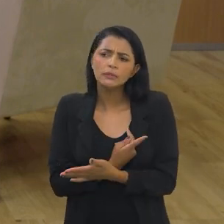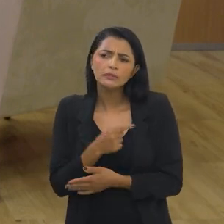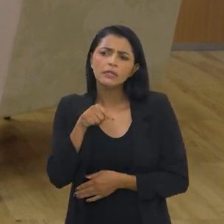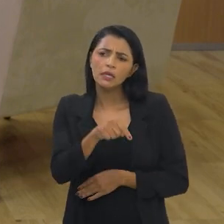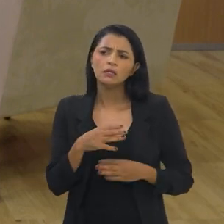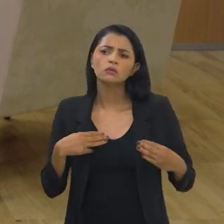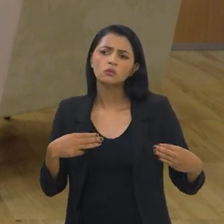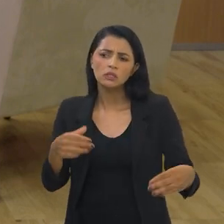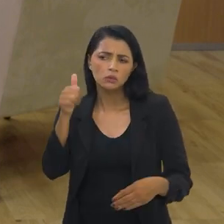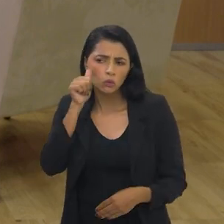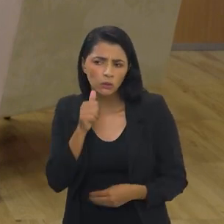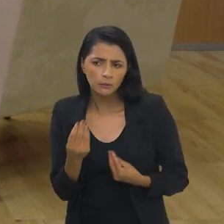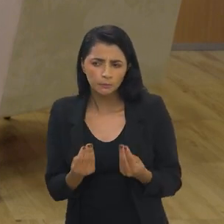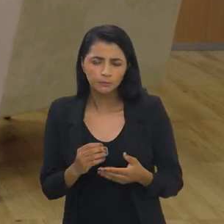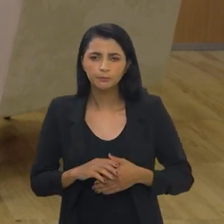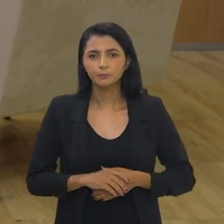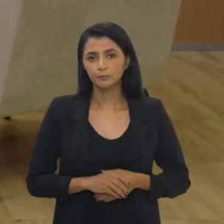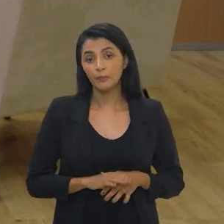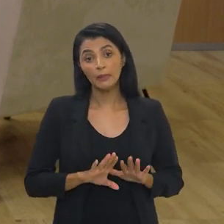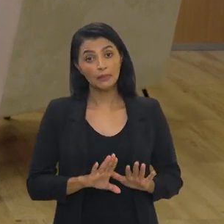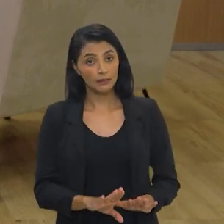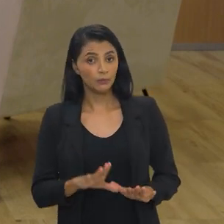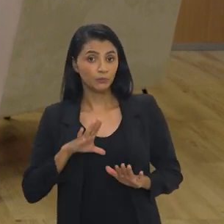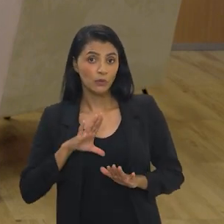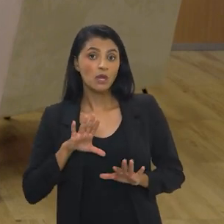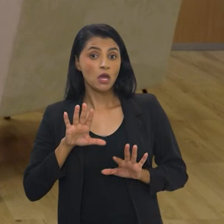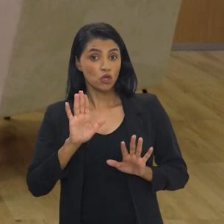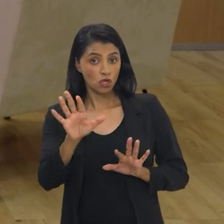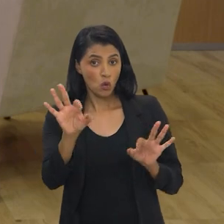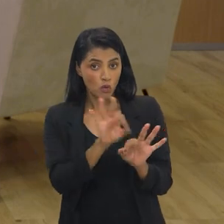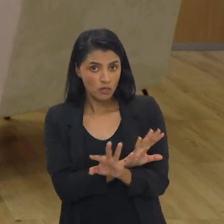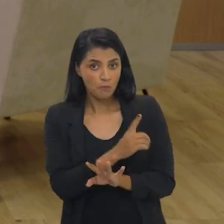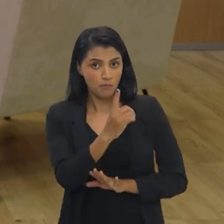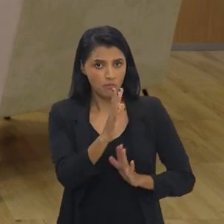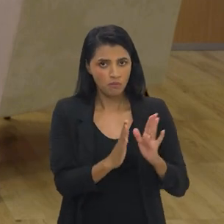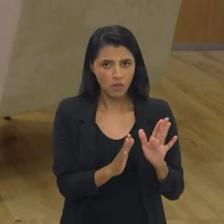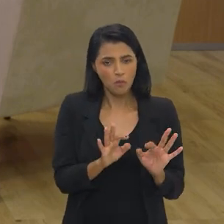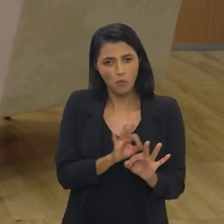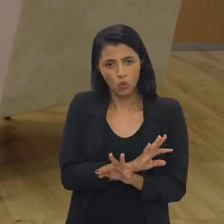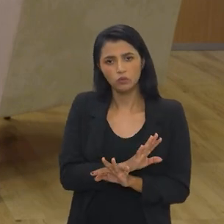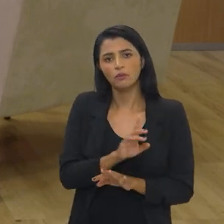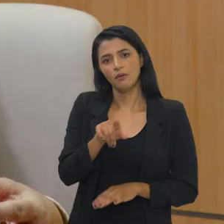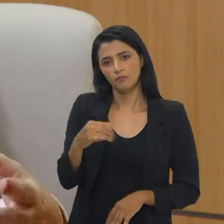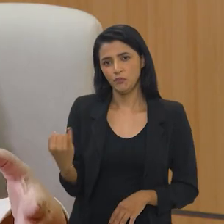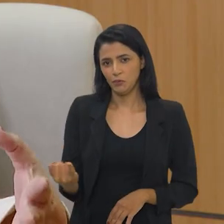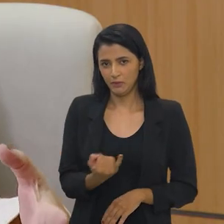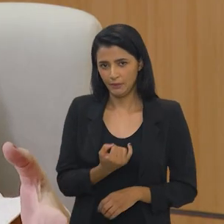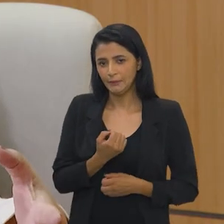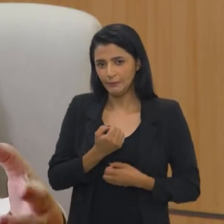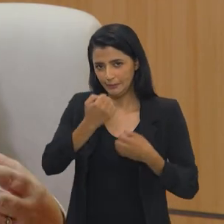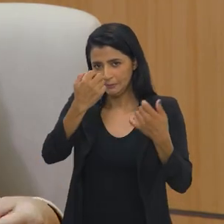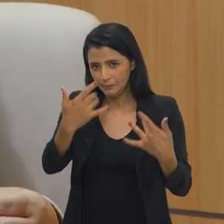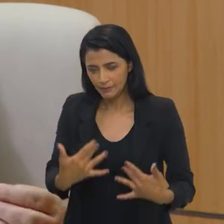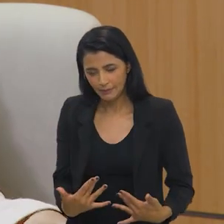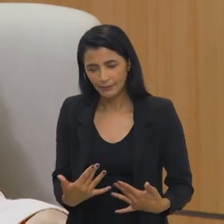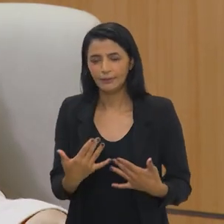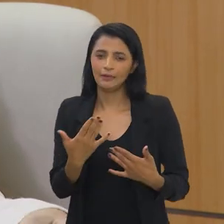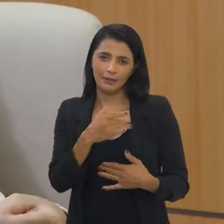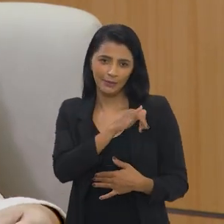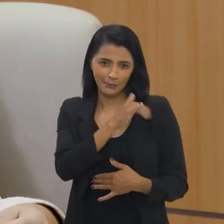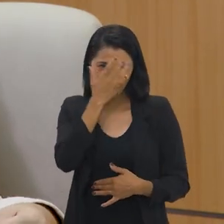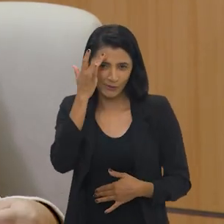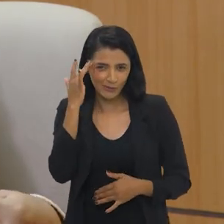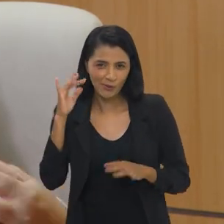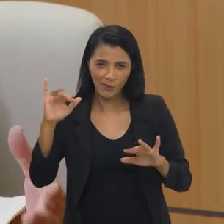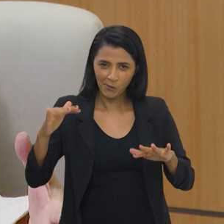como é que tá se dando esse processo aqui no ministério bom nós já estruturamos a primeira etapa né acho que é importante dizer